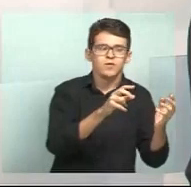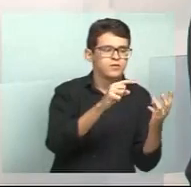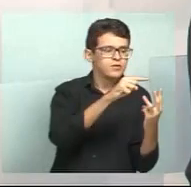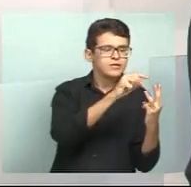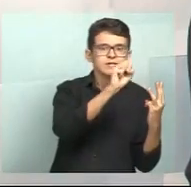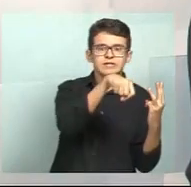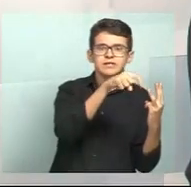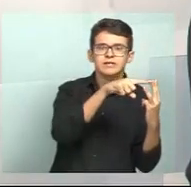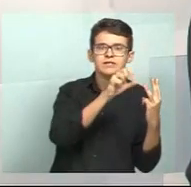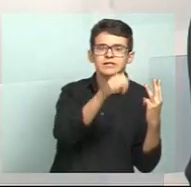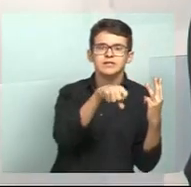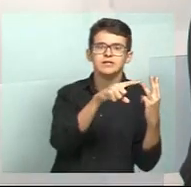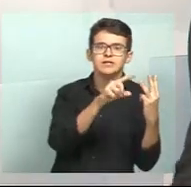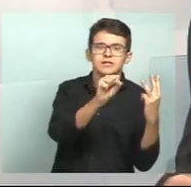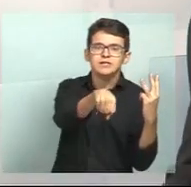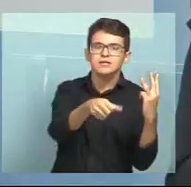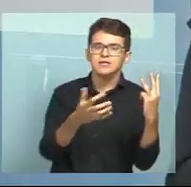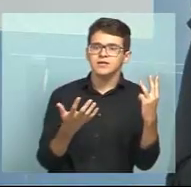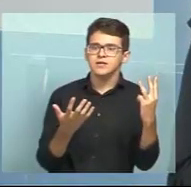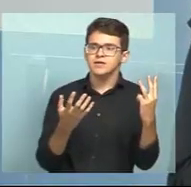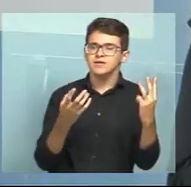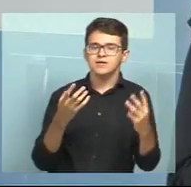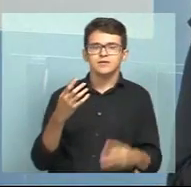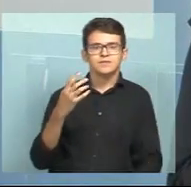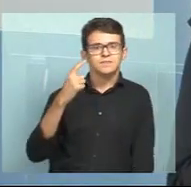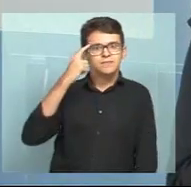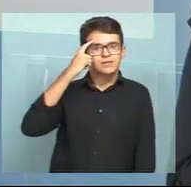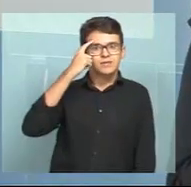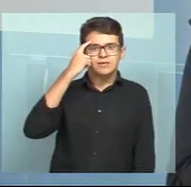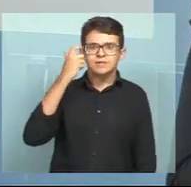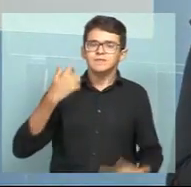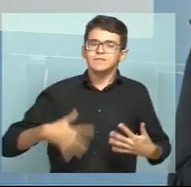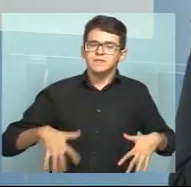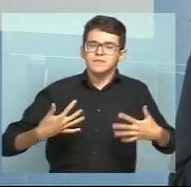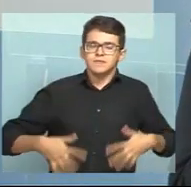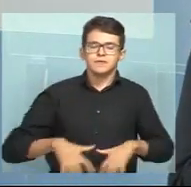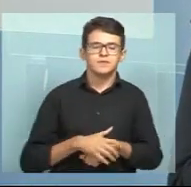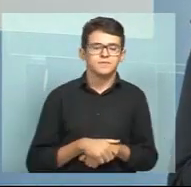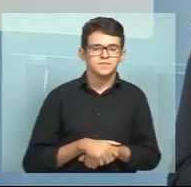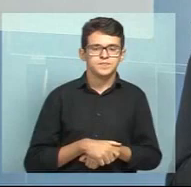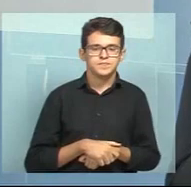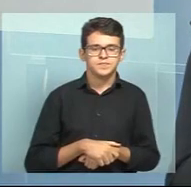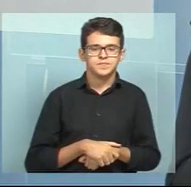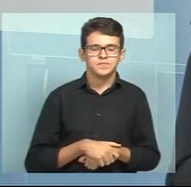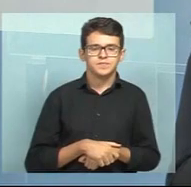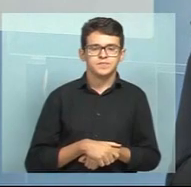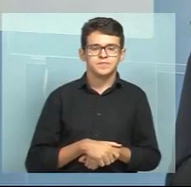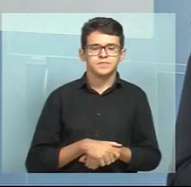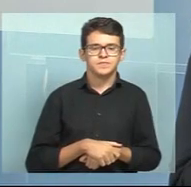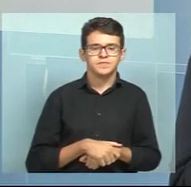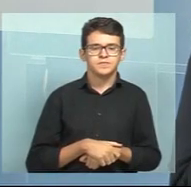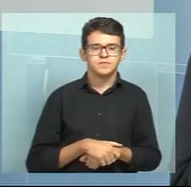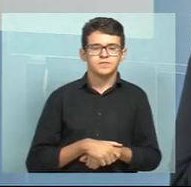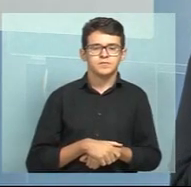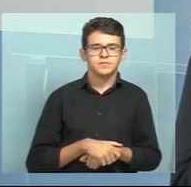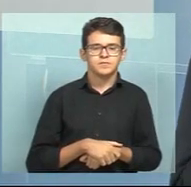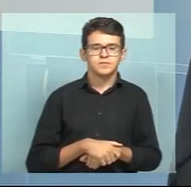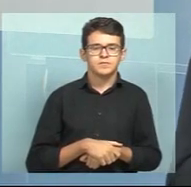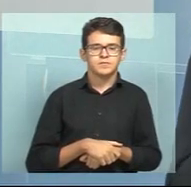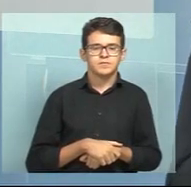por isso da ideia da pressão social. Por incrível que pareça, também na justiça, o placar é